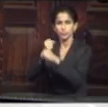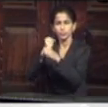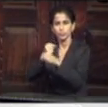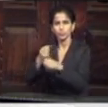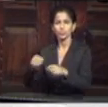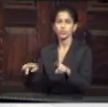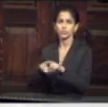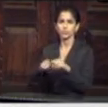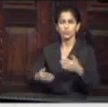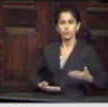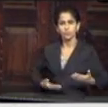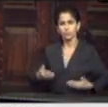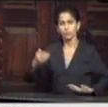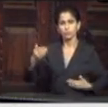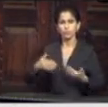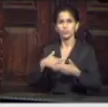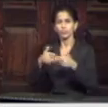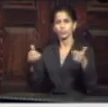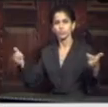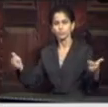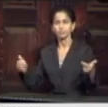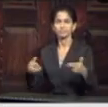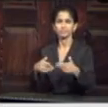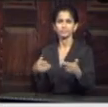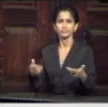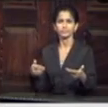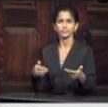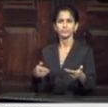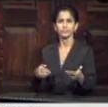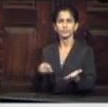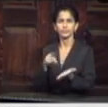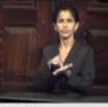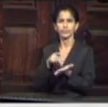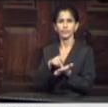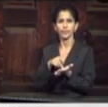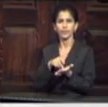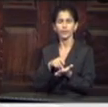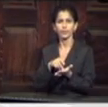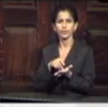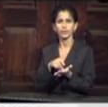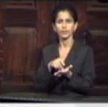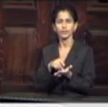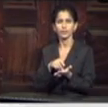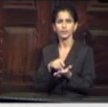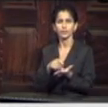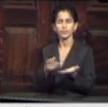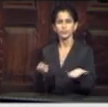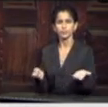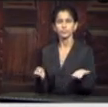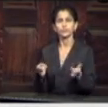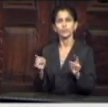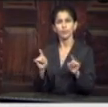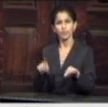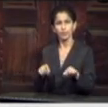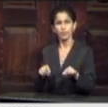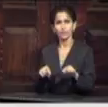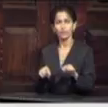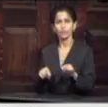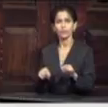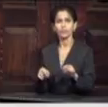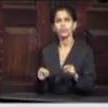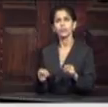empregada doméstica, então vão demitir as empregadas domésticas. Na verdade, isso é aviltar o trabalho e a